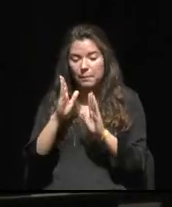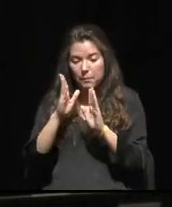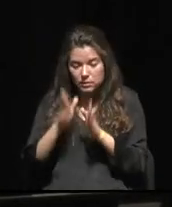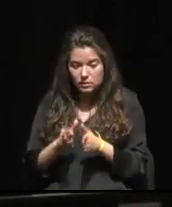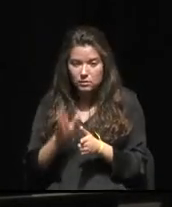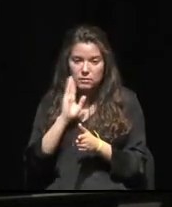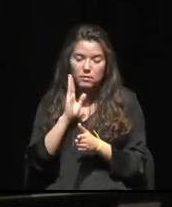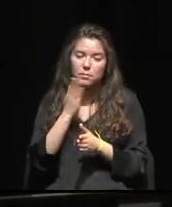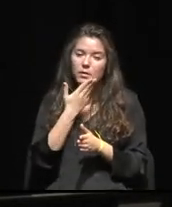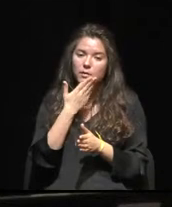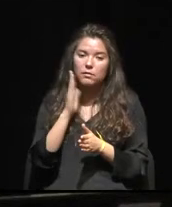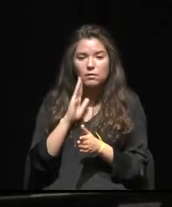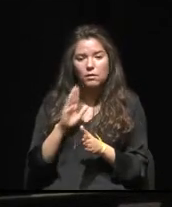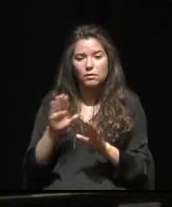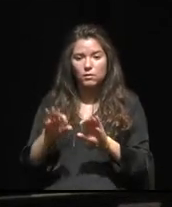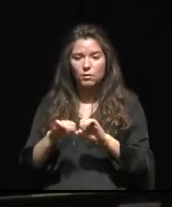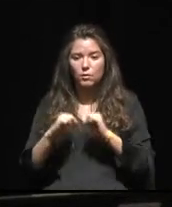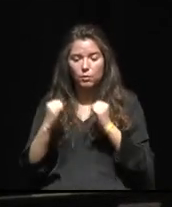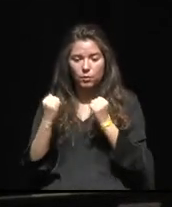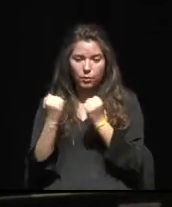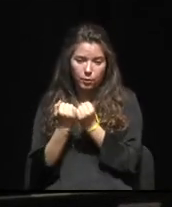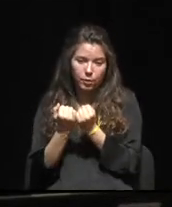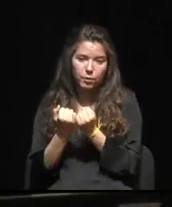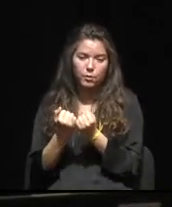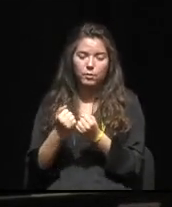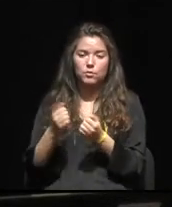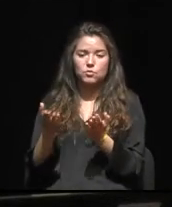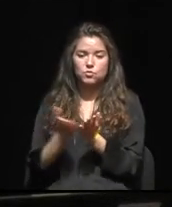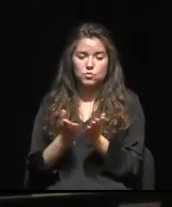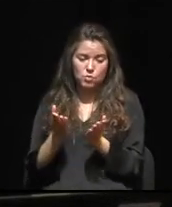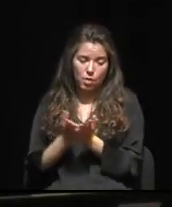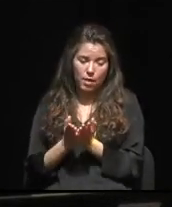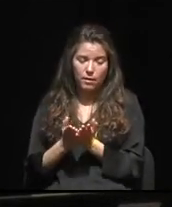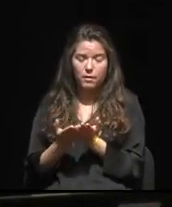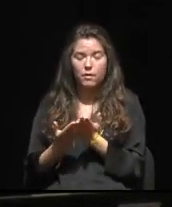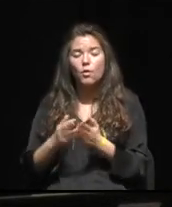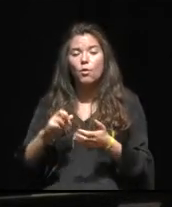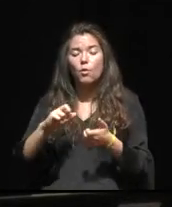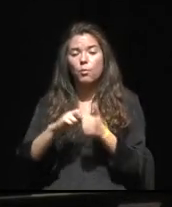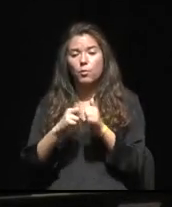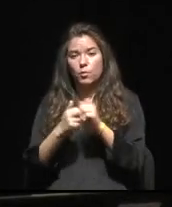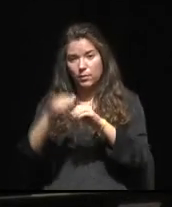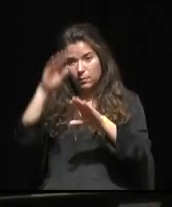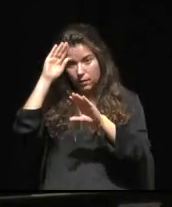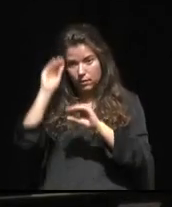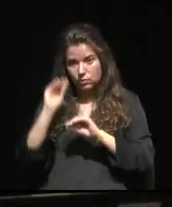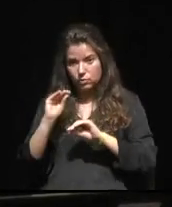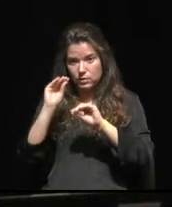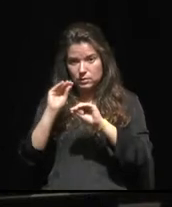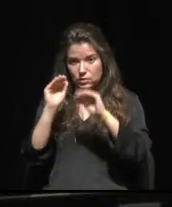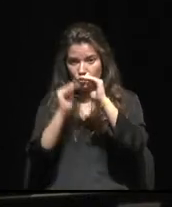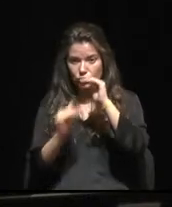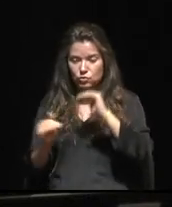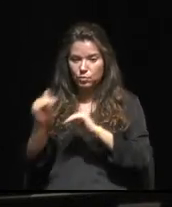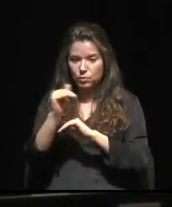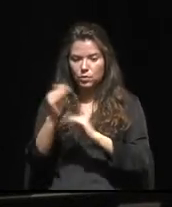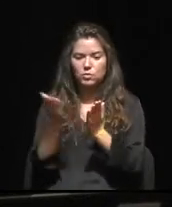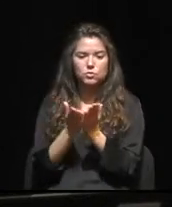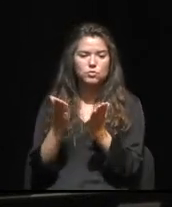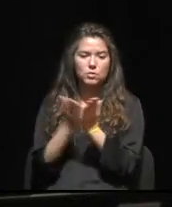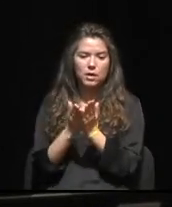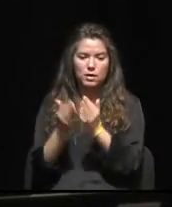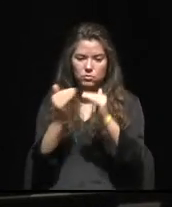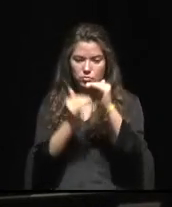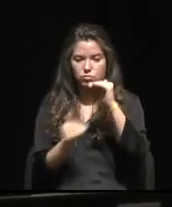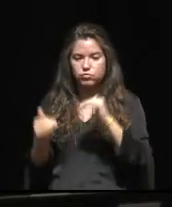política da ação social escolar e o problema o grande problema do do ensino superior e dos Estudantes do ensino